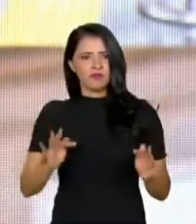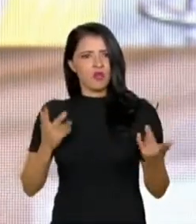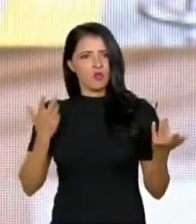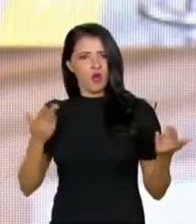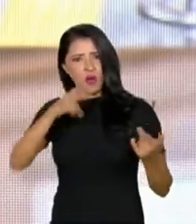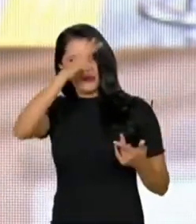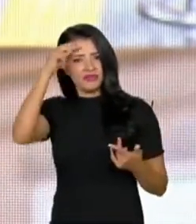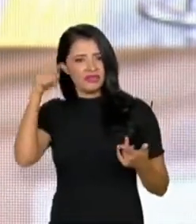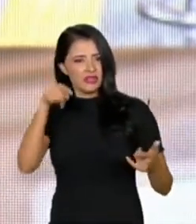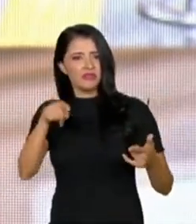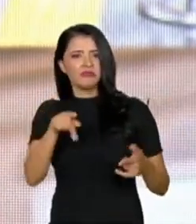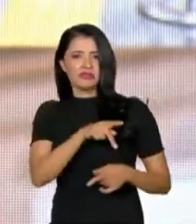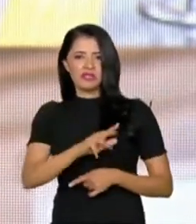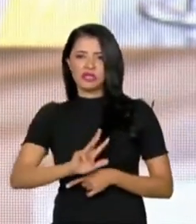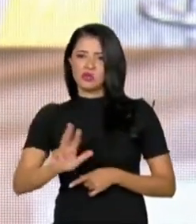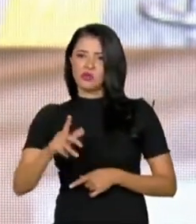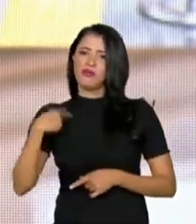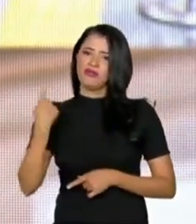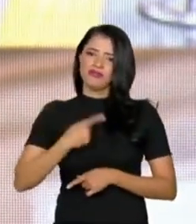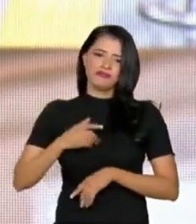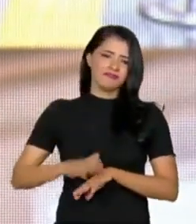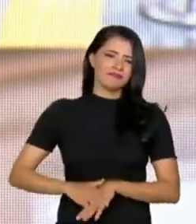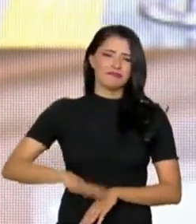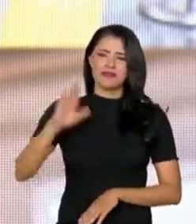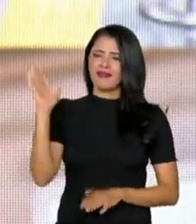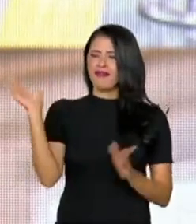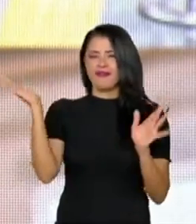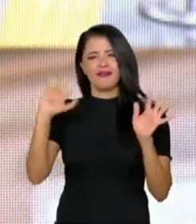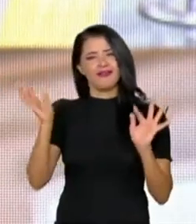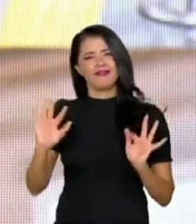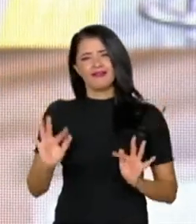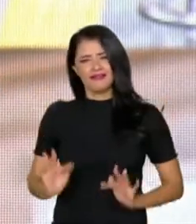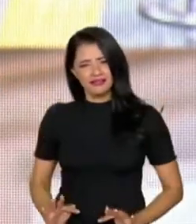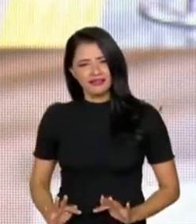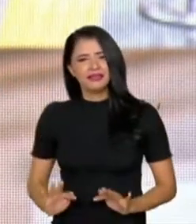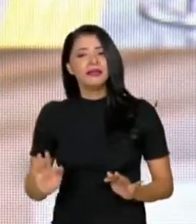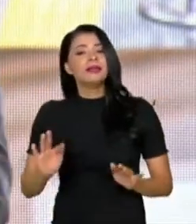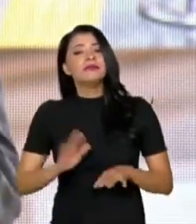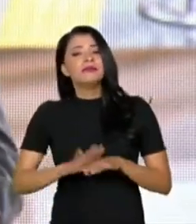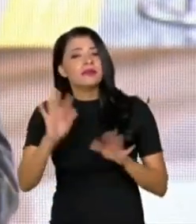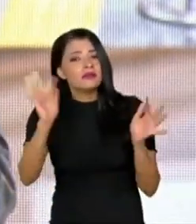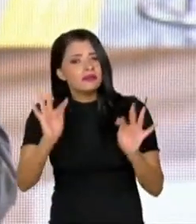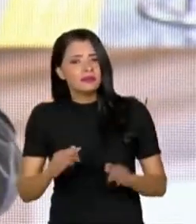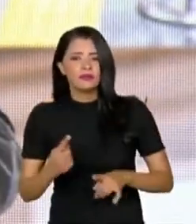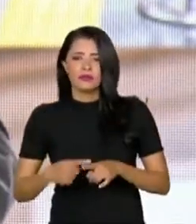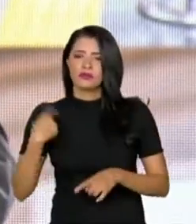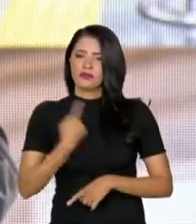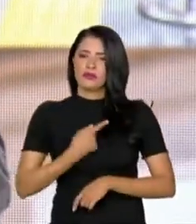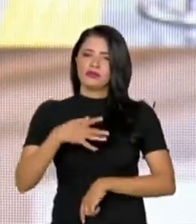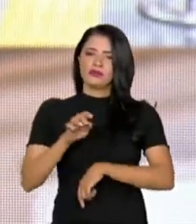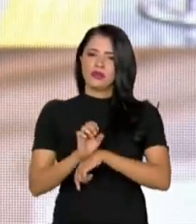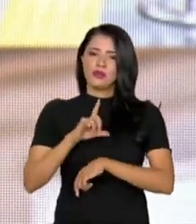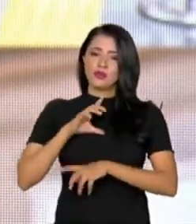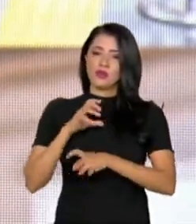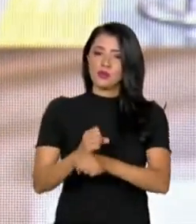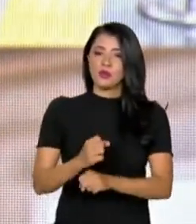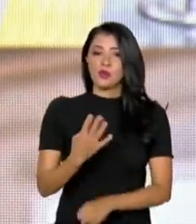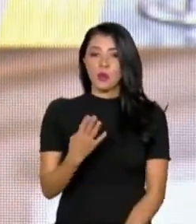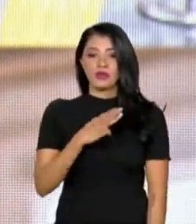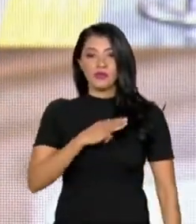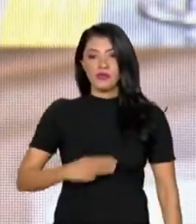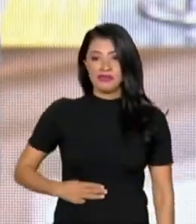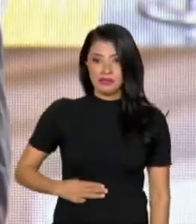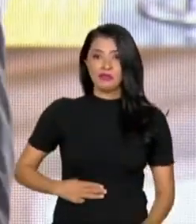dele com o presidente Lula, eu posso lhe dizer que nós estamos mais felizes aí, presidente. E mais feliz porque o nosso Estado tem 4 ministros de